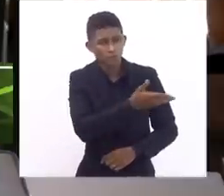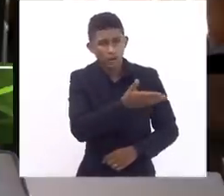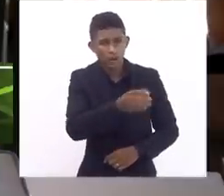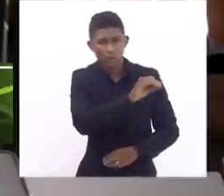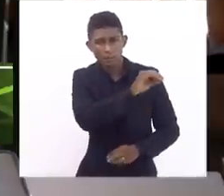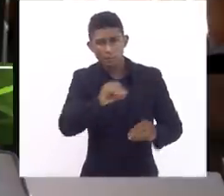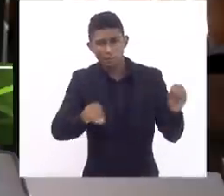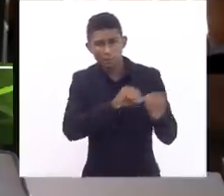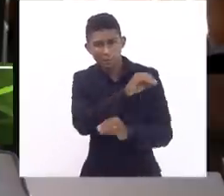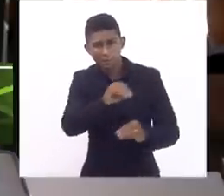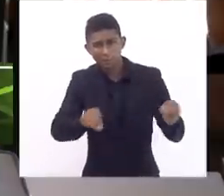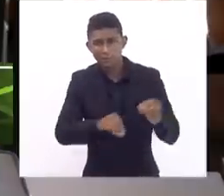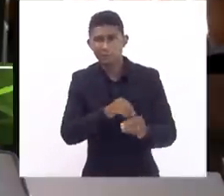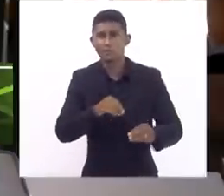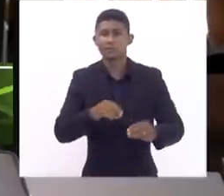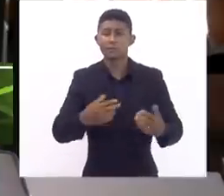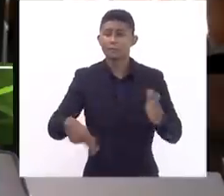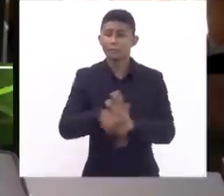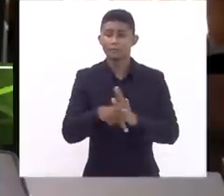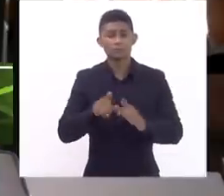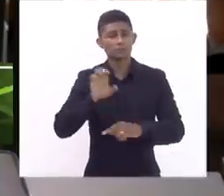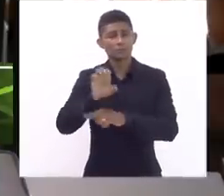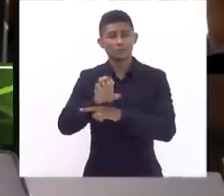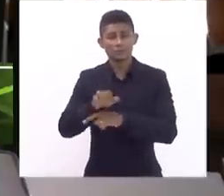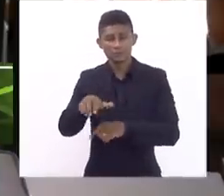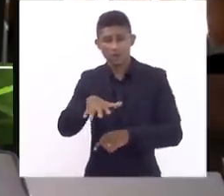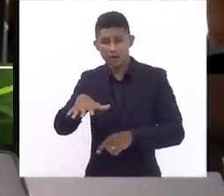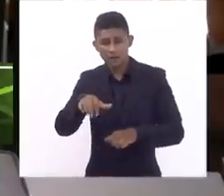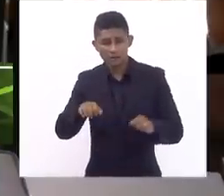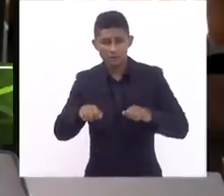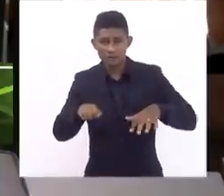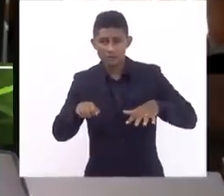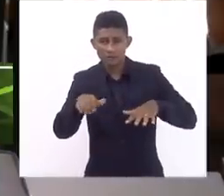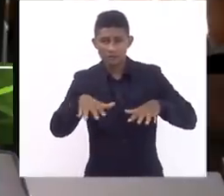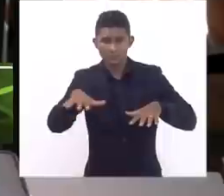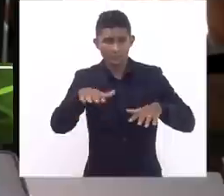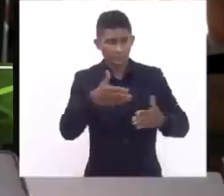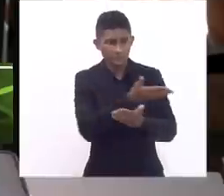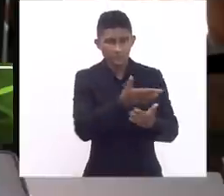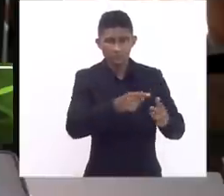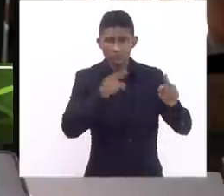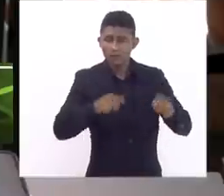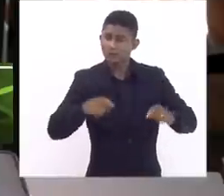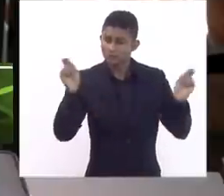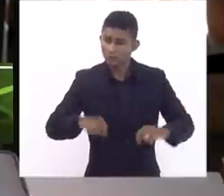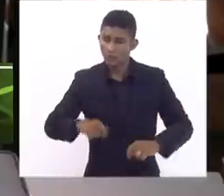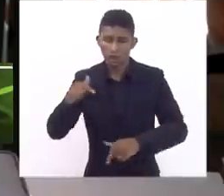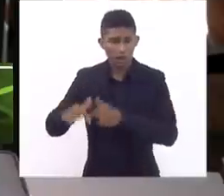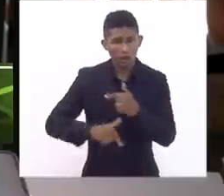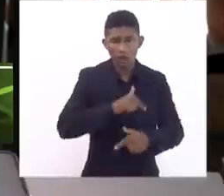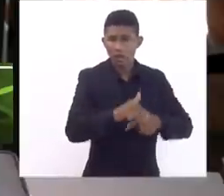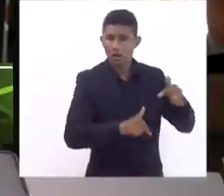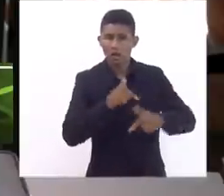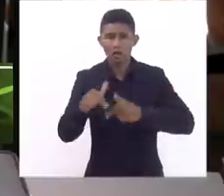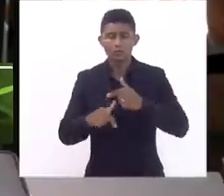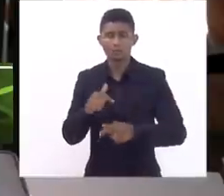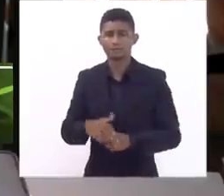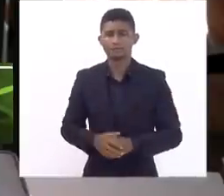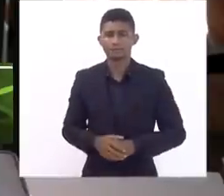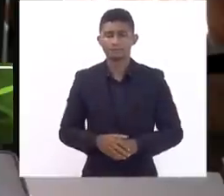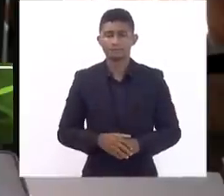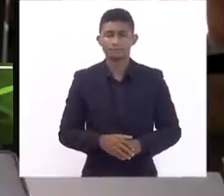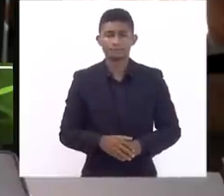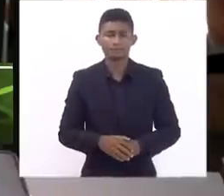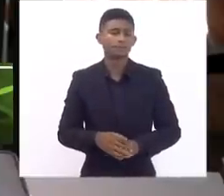volto a dizer, ao talante do Estado, nas áreas que eles puderem complementar a força coletiva. Até porque, senhor